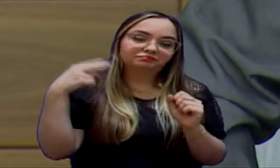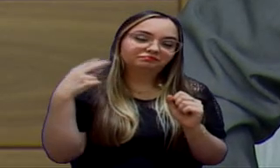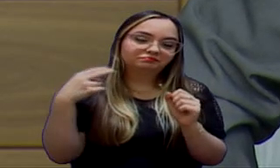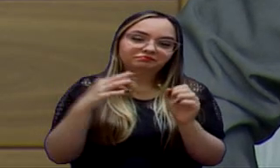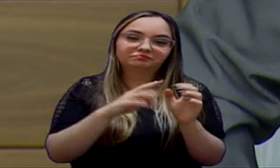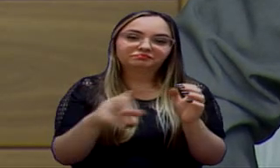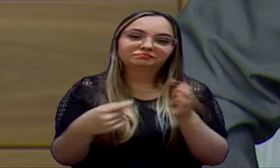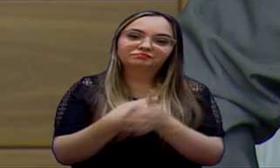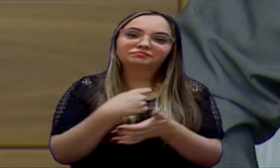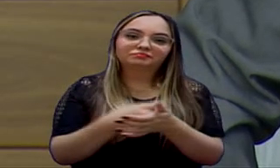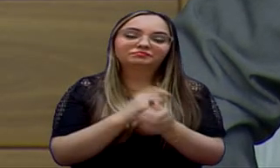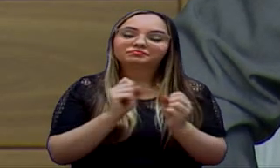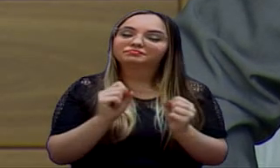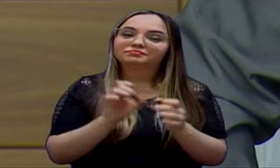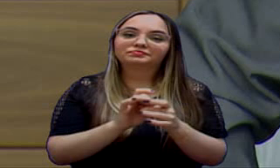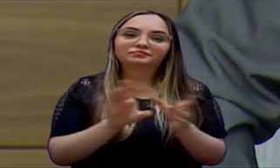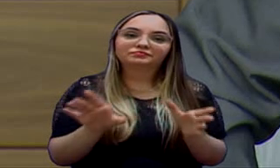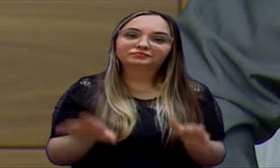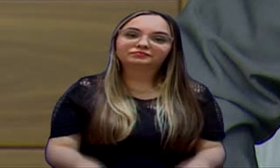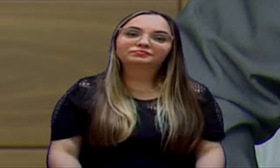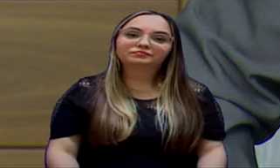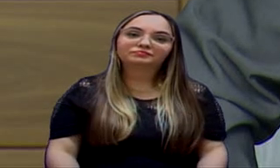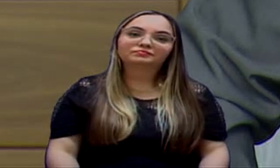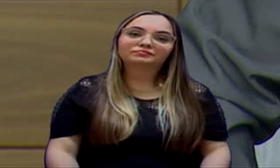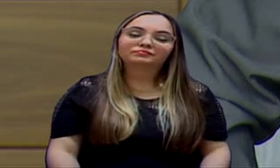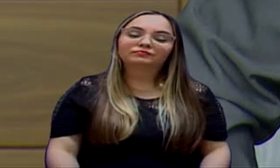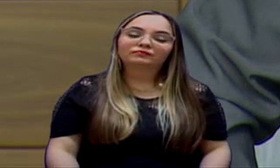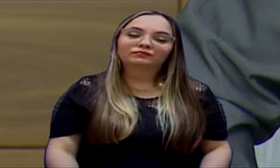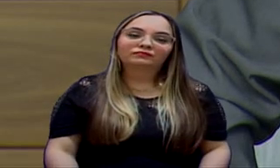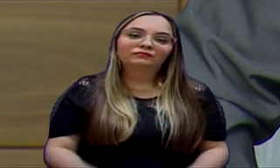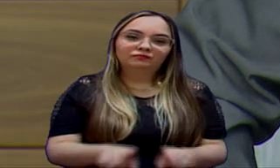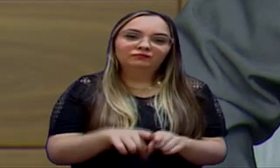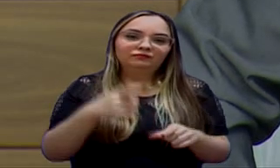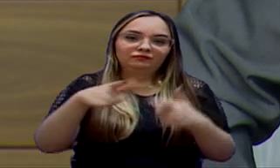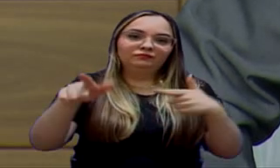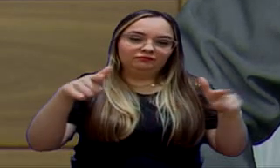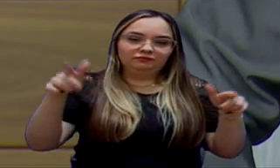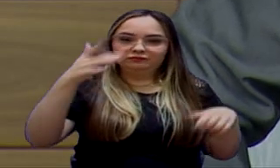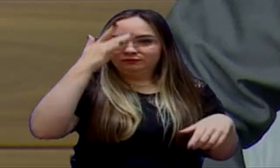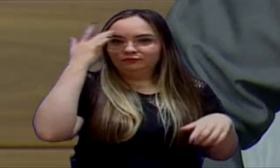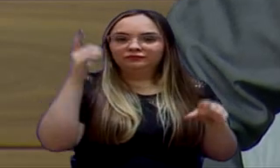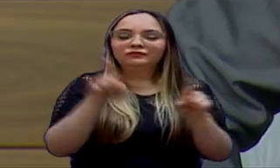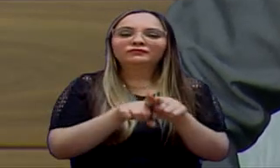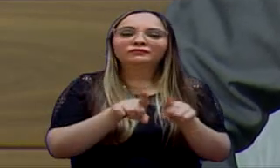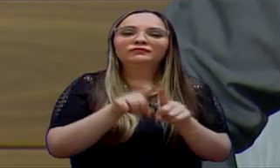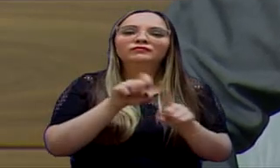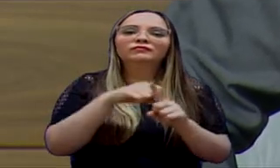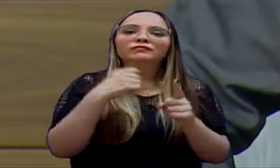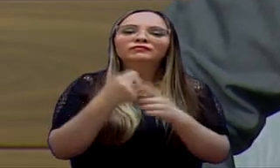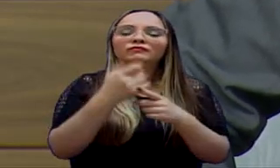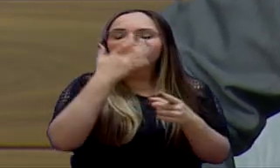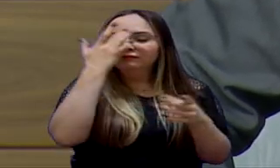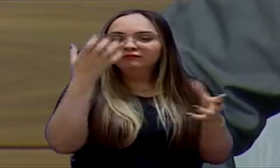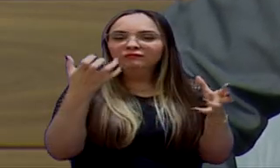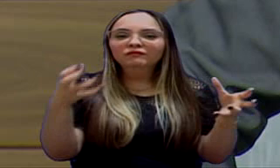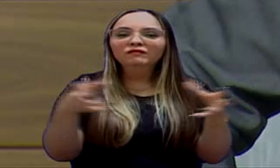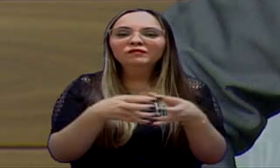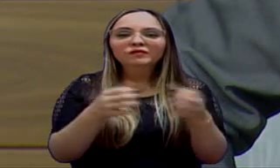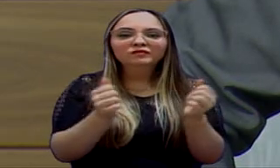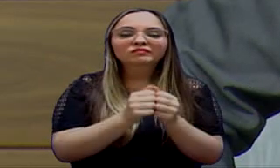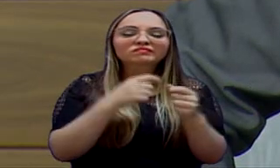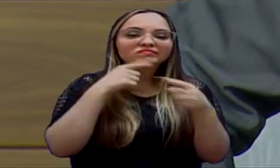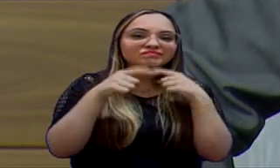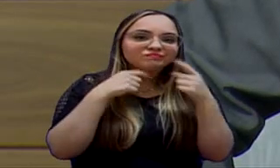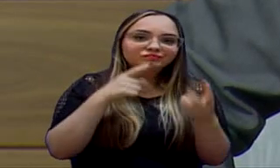dos vereadores vereadores que estiver presentes e demais pessoas da sociedade organizada que queiram tirar dúvidas